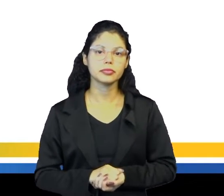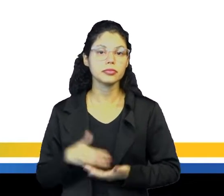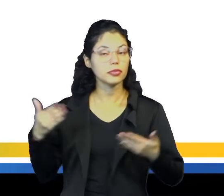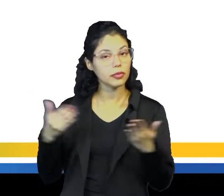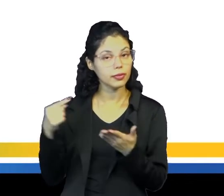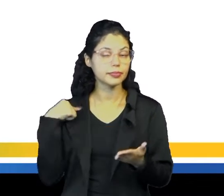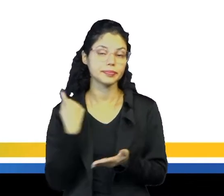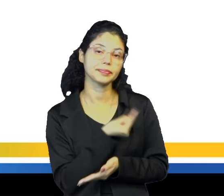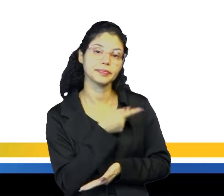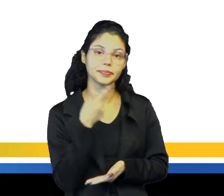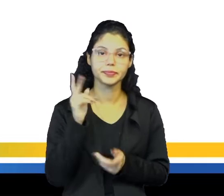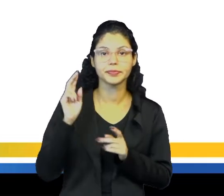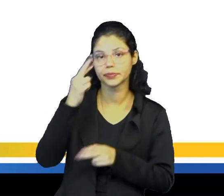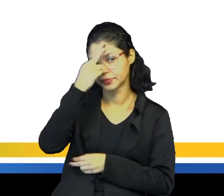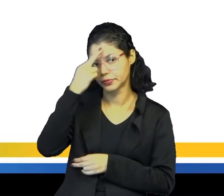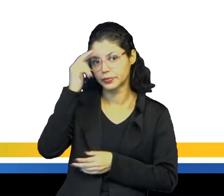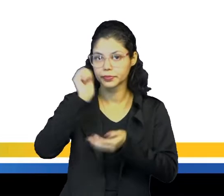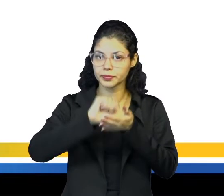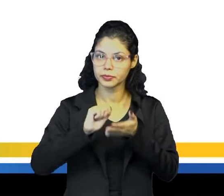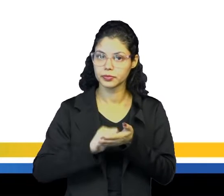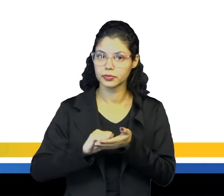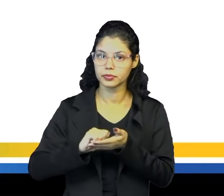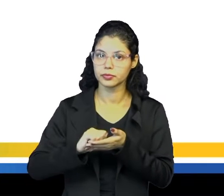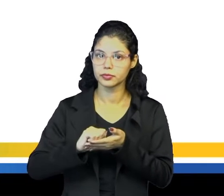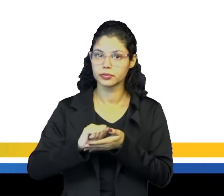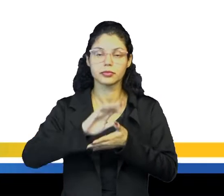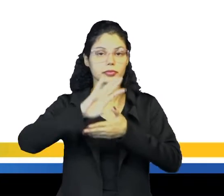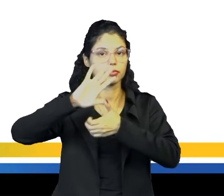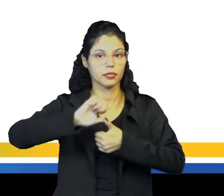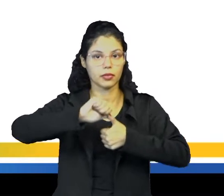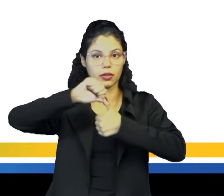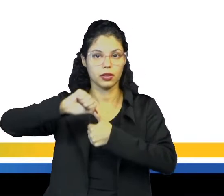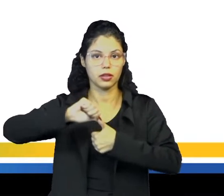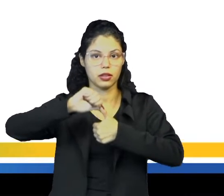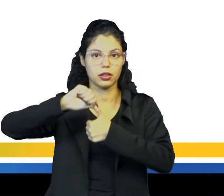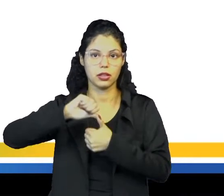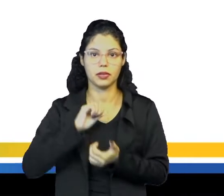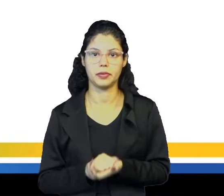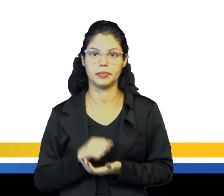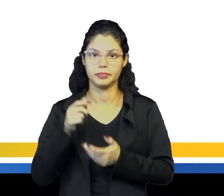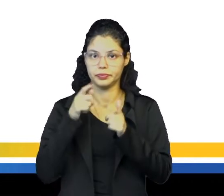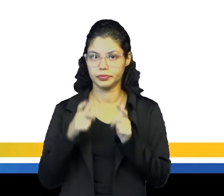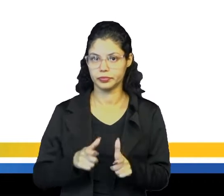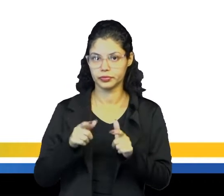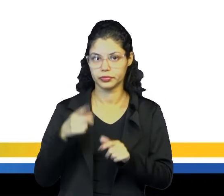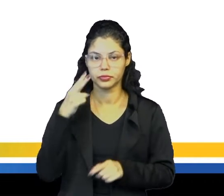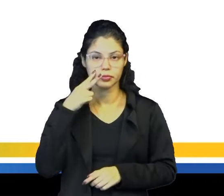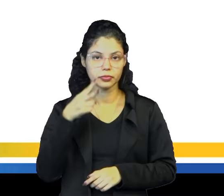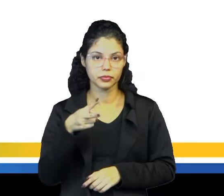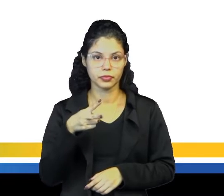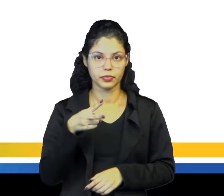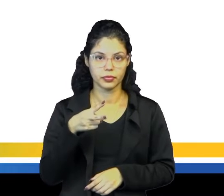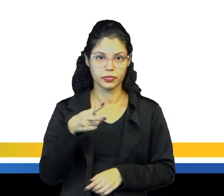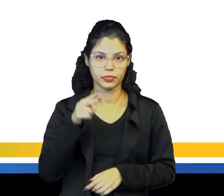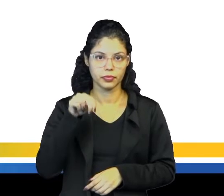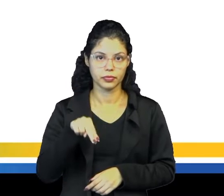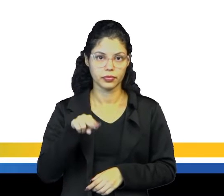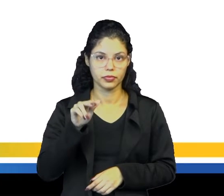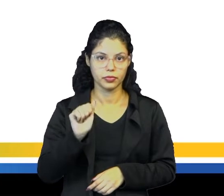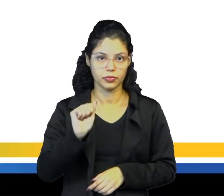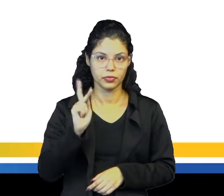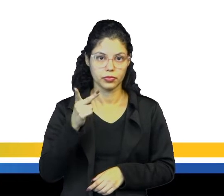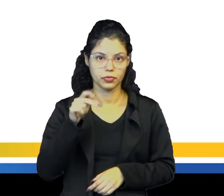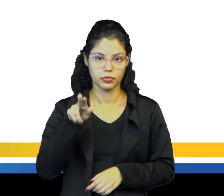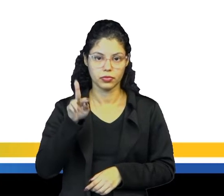Agora vamos falar um pouco da história da escrita na América Central. A gente tem aí a escrita náhuatl, né?